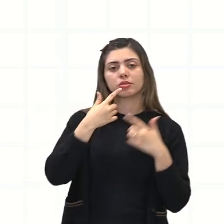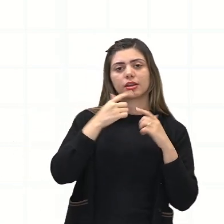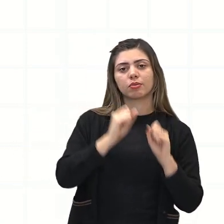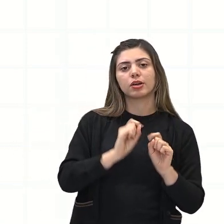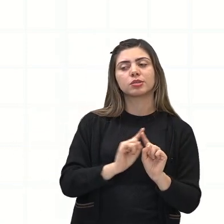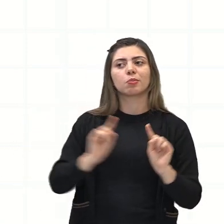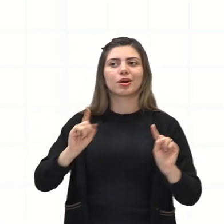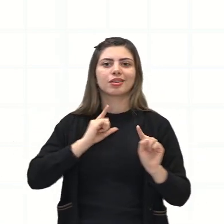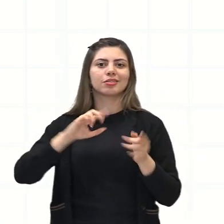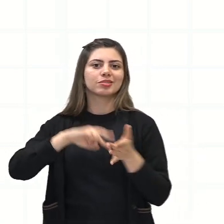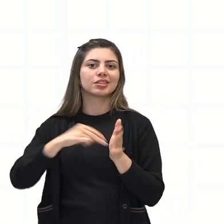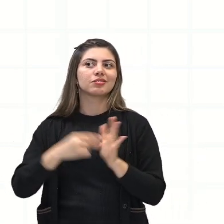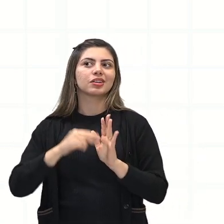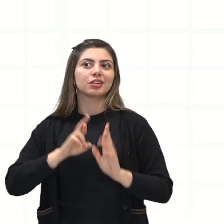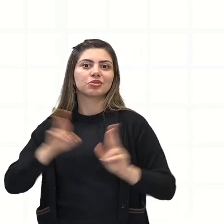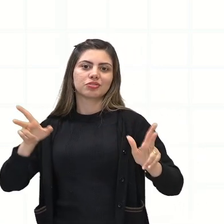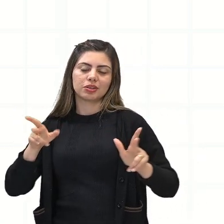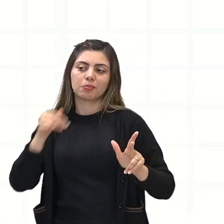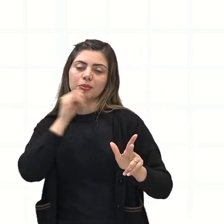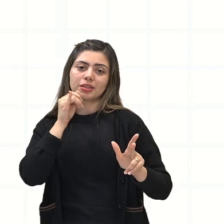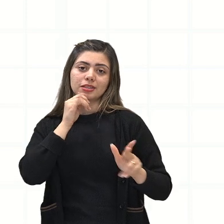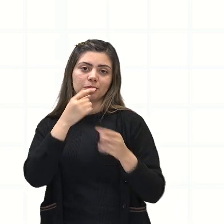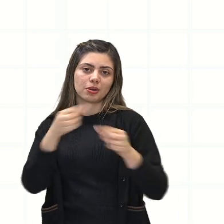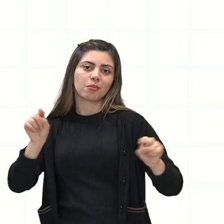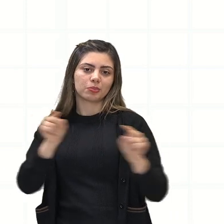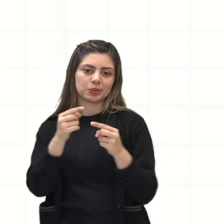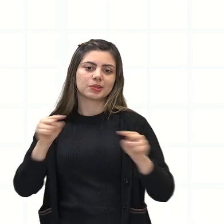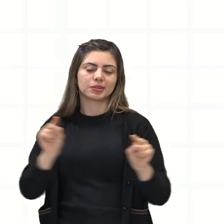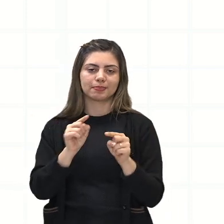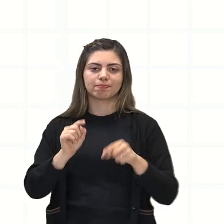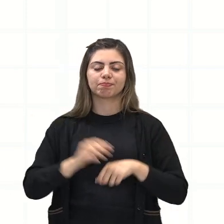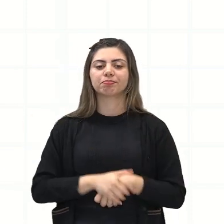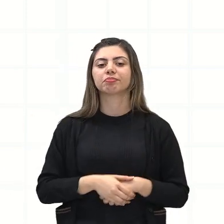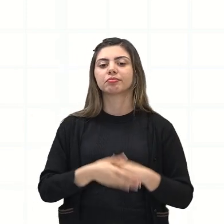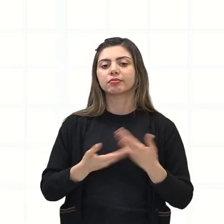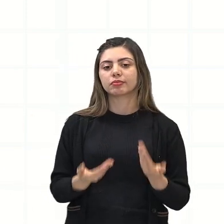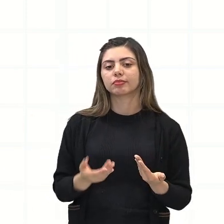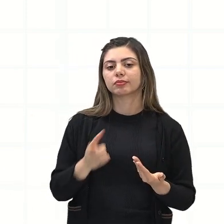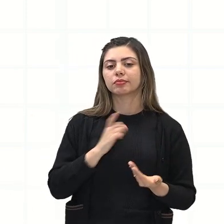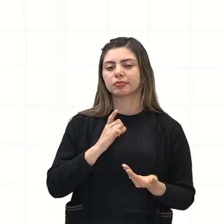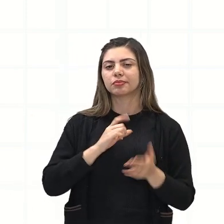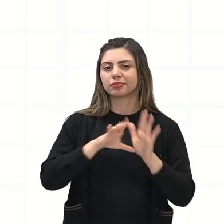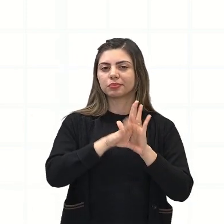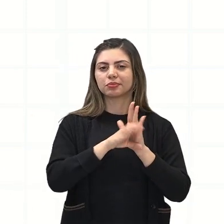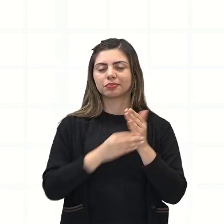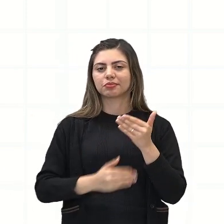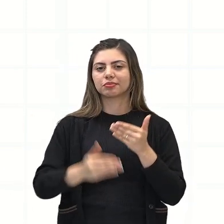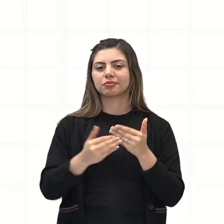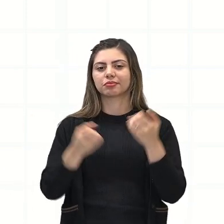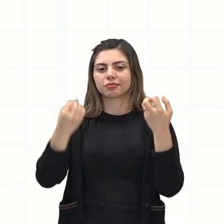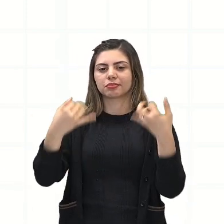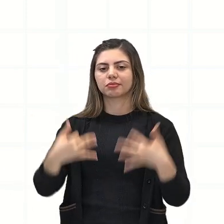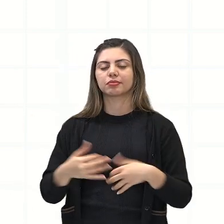outros sentidos, um sentido musical. No caso das figuras de som, cujo conceito vai aparecer para vocês aí